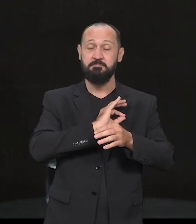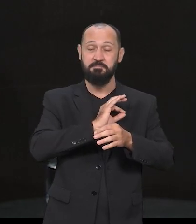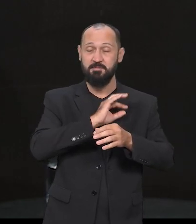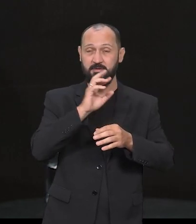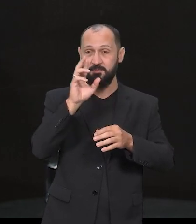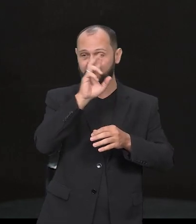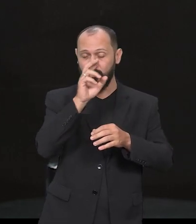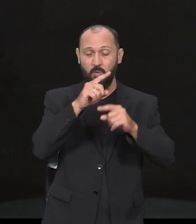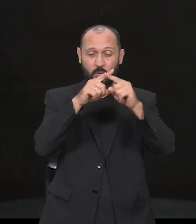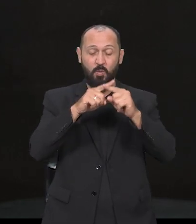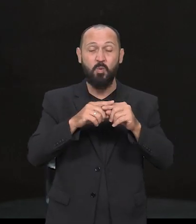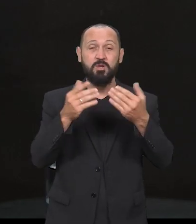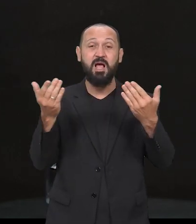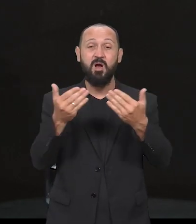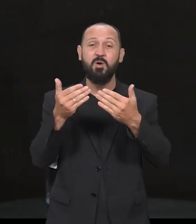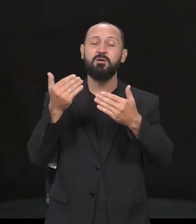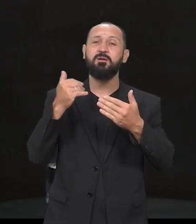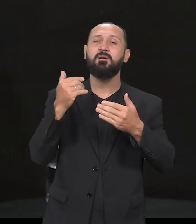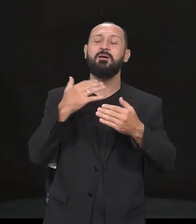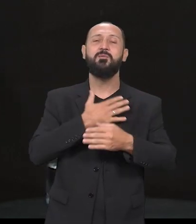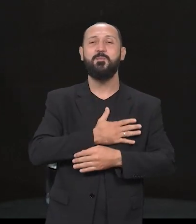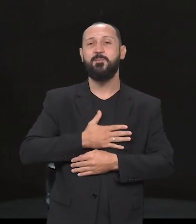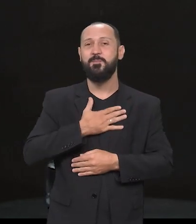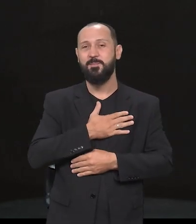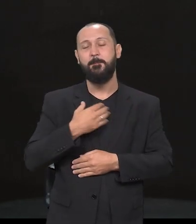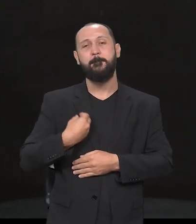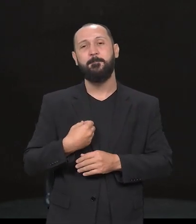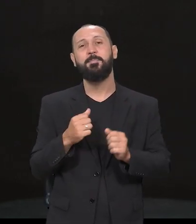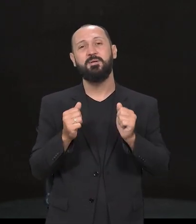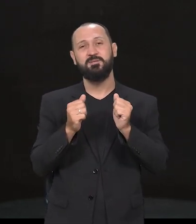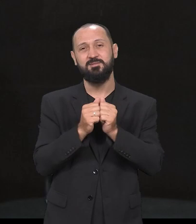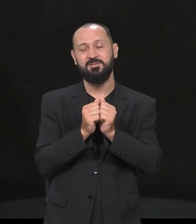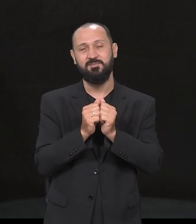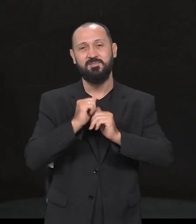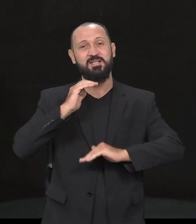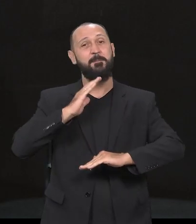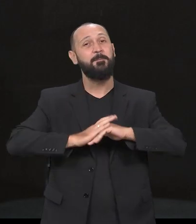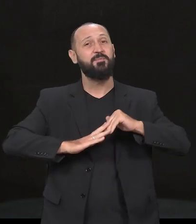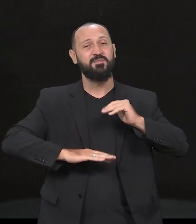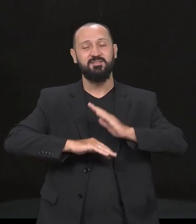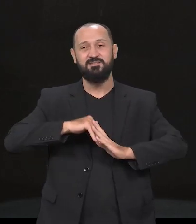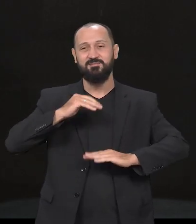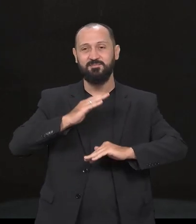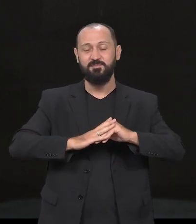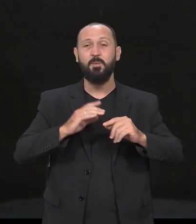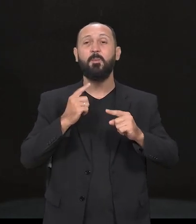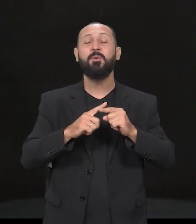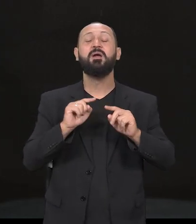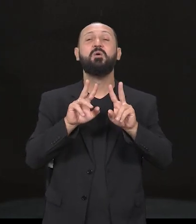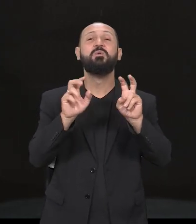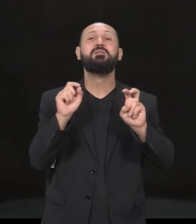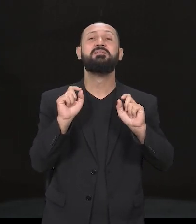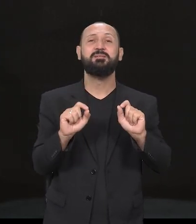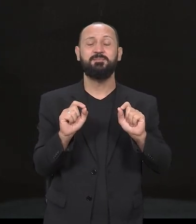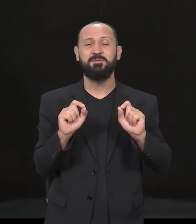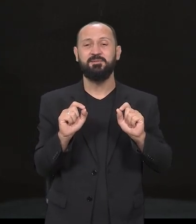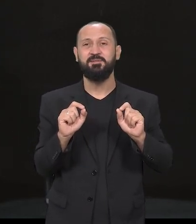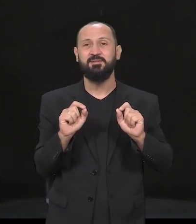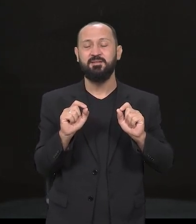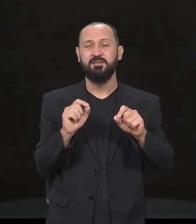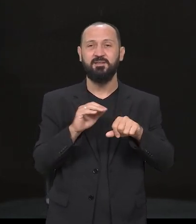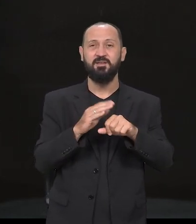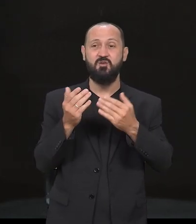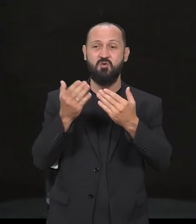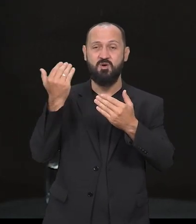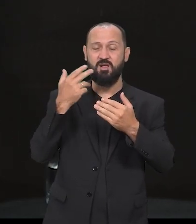mais recente, que é um prazer muito grande fazer parte dessa profissão, porque além da questão que